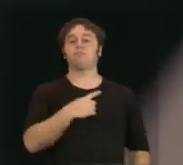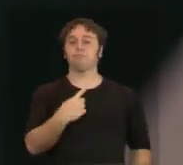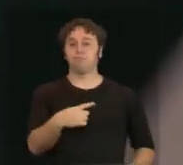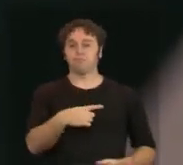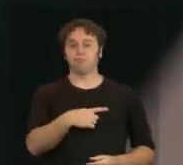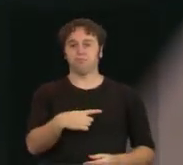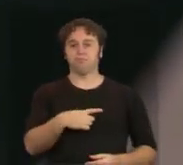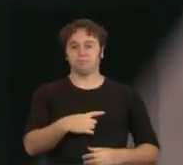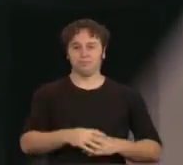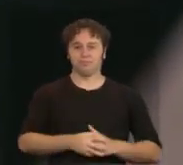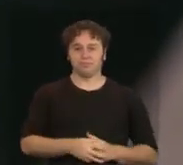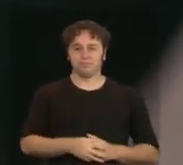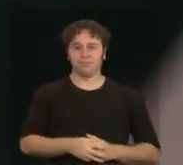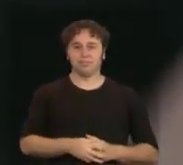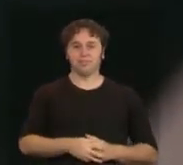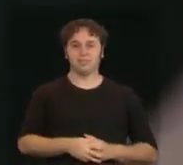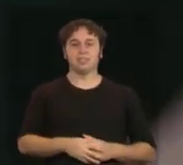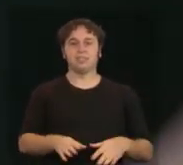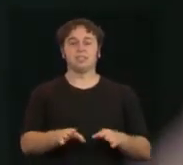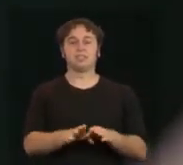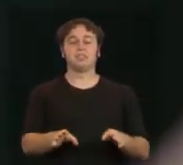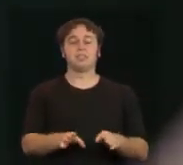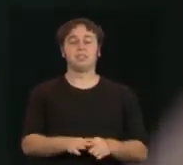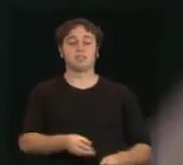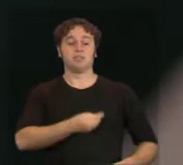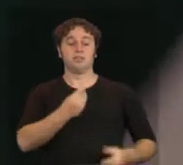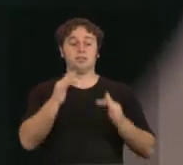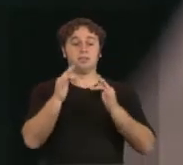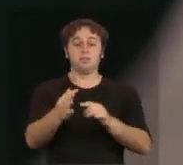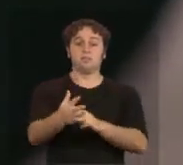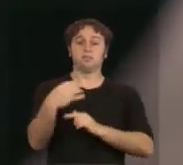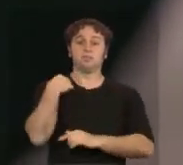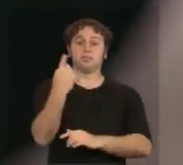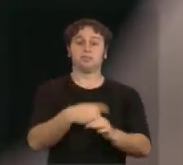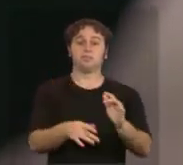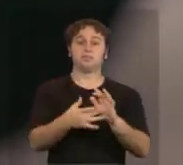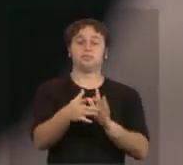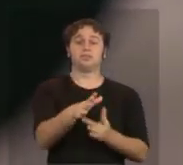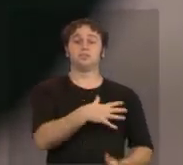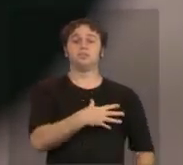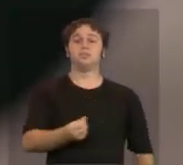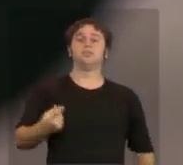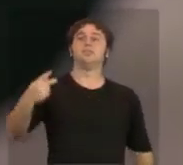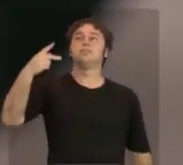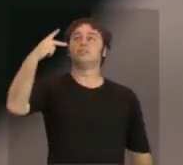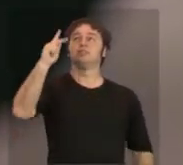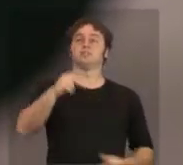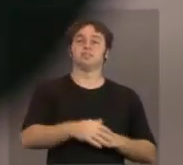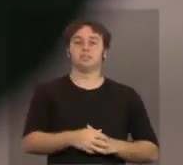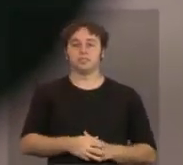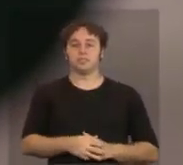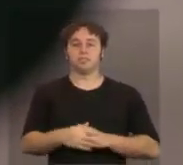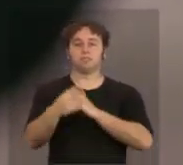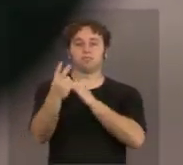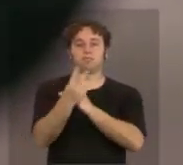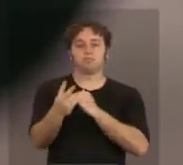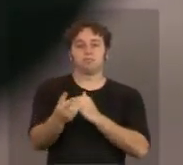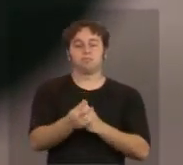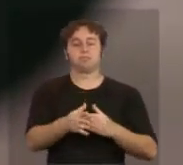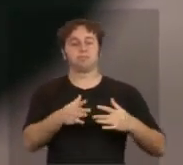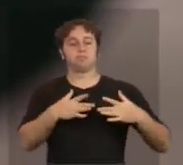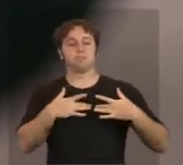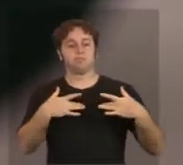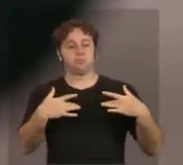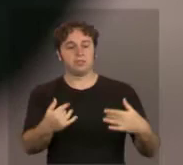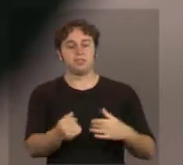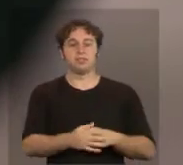olhos misericordiosos a nós volvei, e depois deste desterro, mostrai-nos Jesus, bendito fruto do vosso ventre,